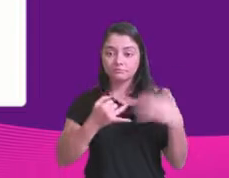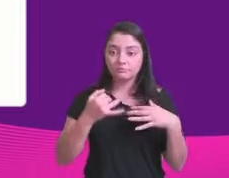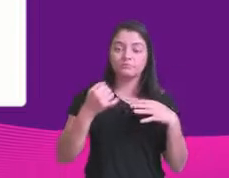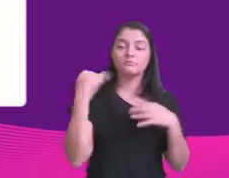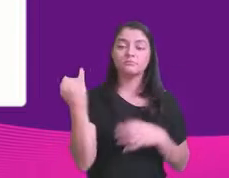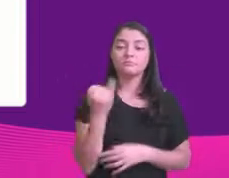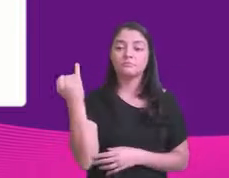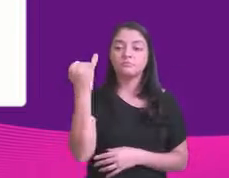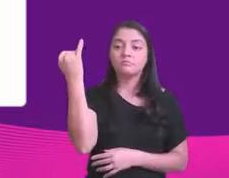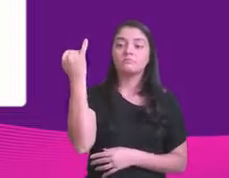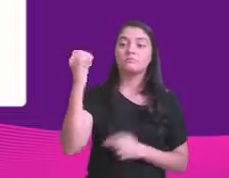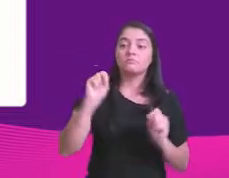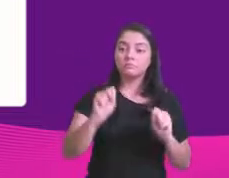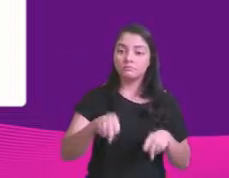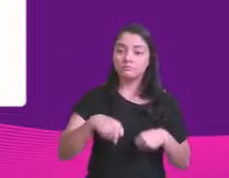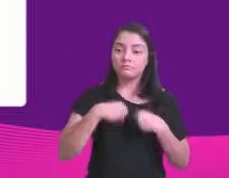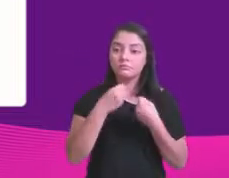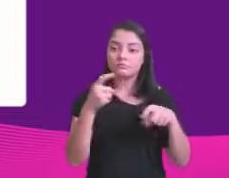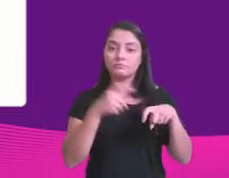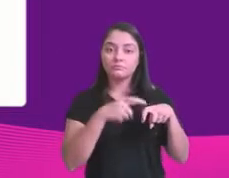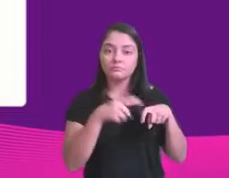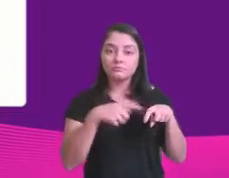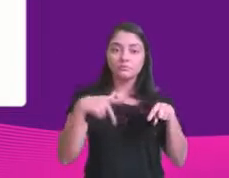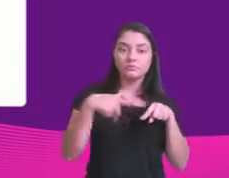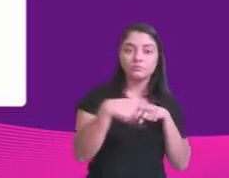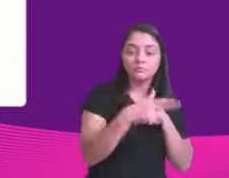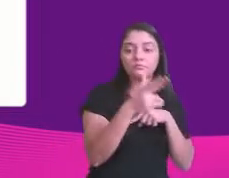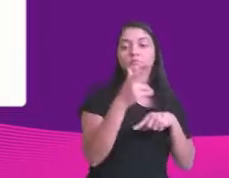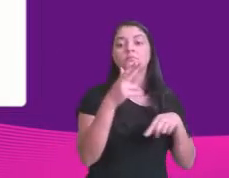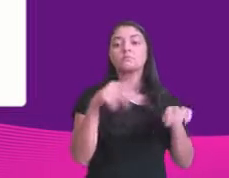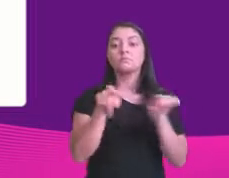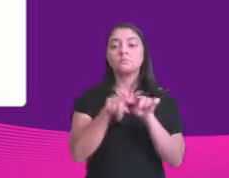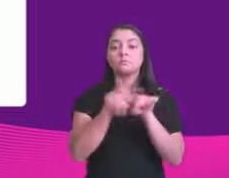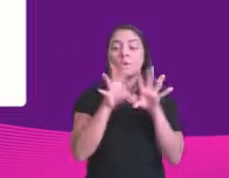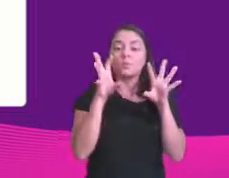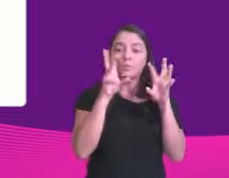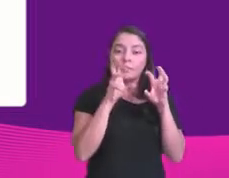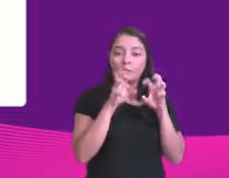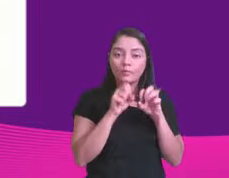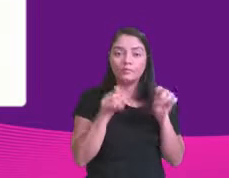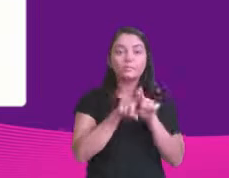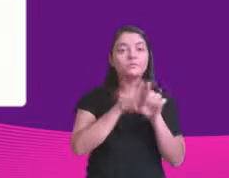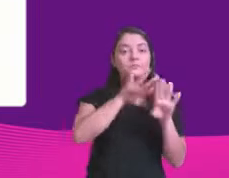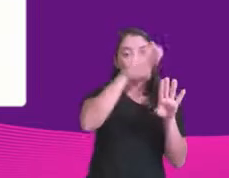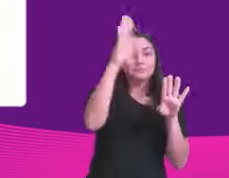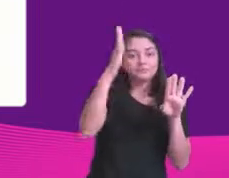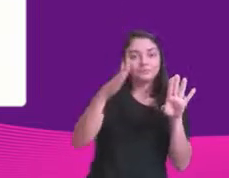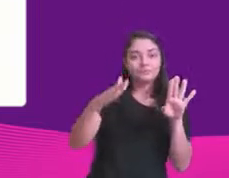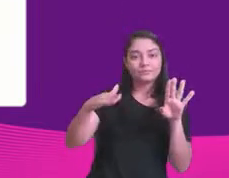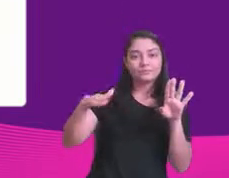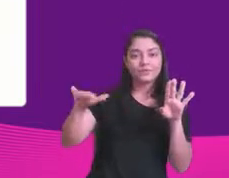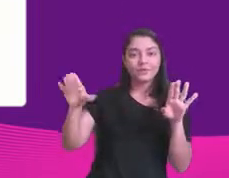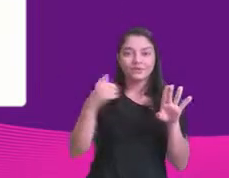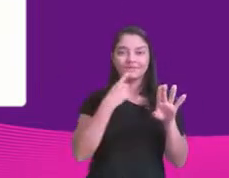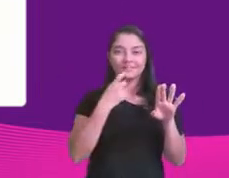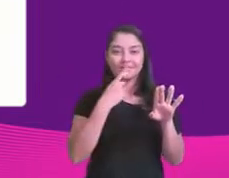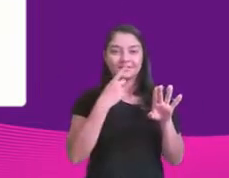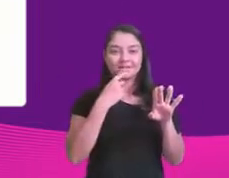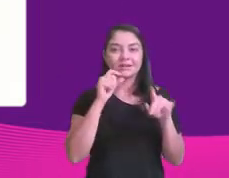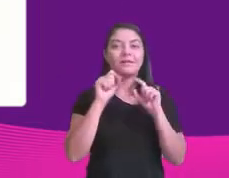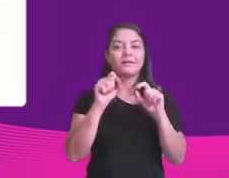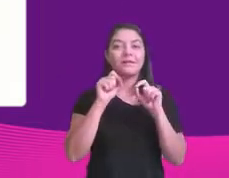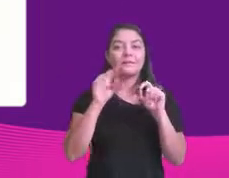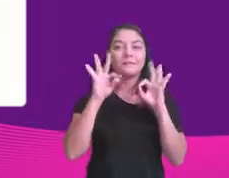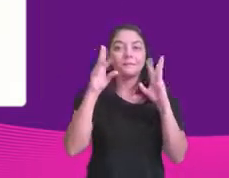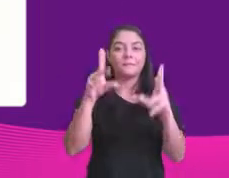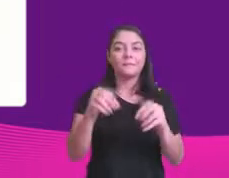esforço do cirurgião em relação à citorredução, mostrando que a curva em vermelho é a curva da citorredução completa, quer dizer, a ausência de